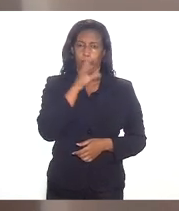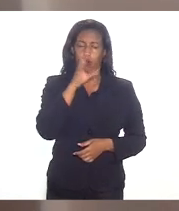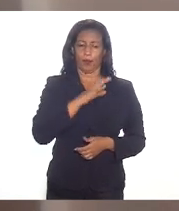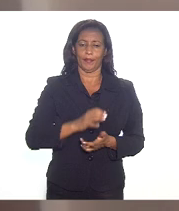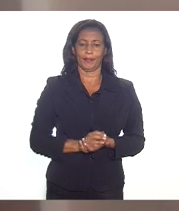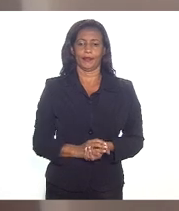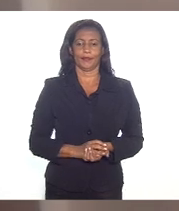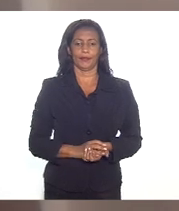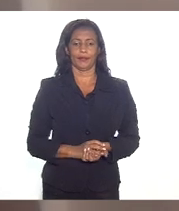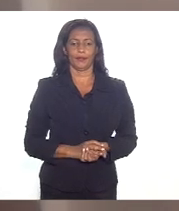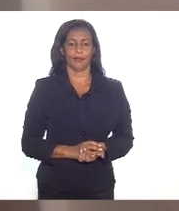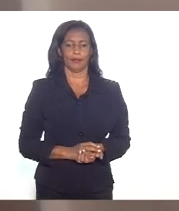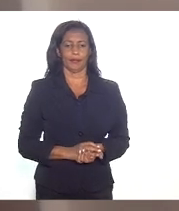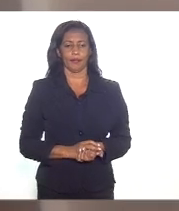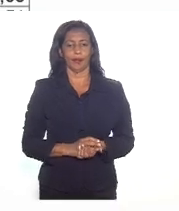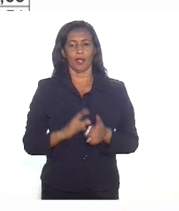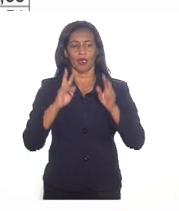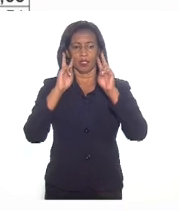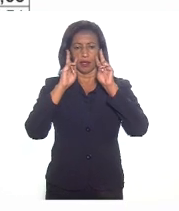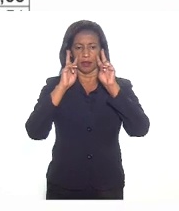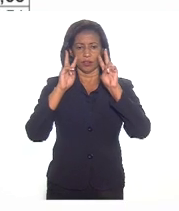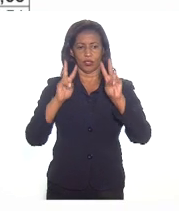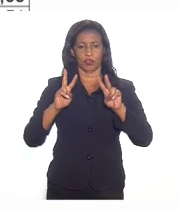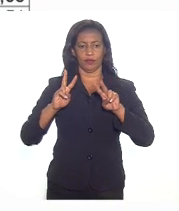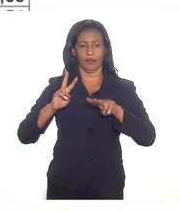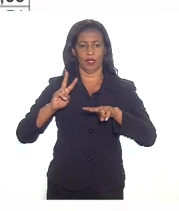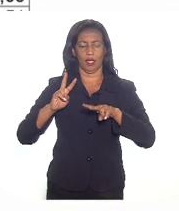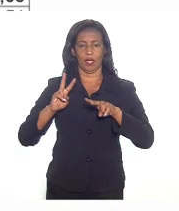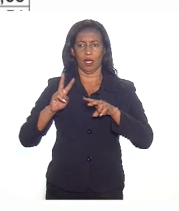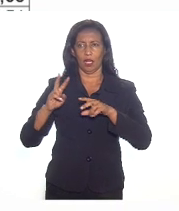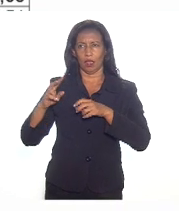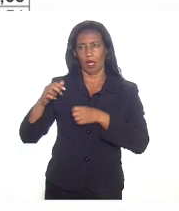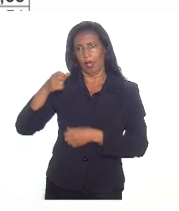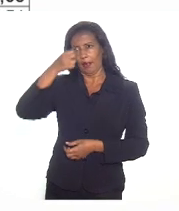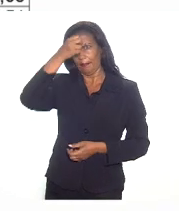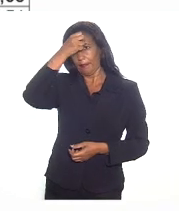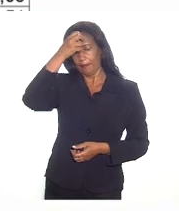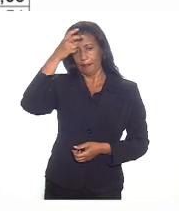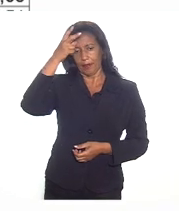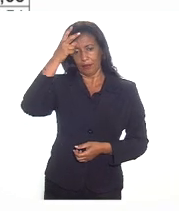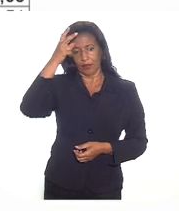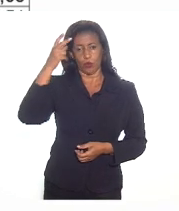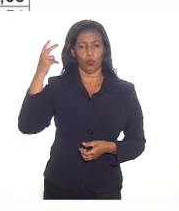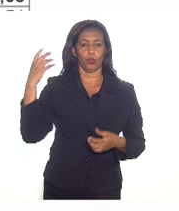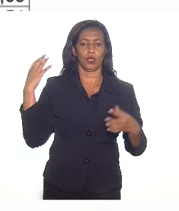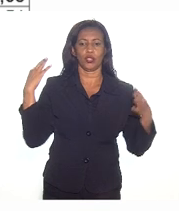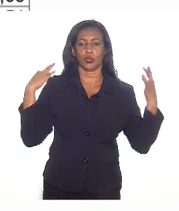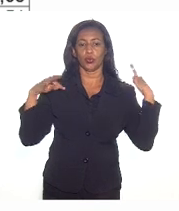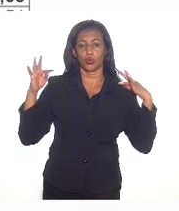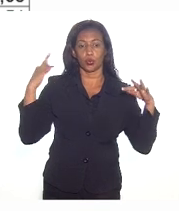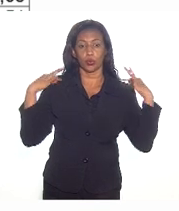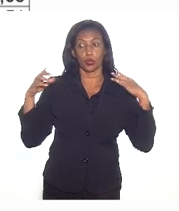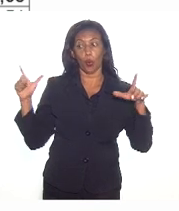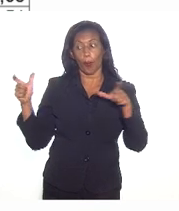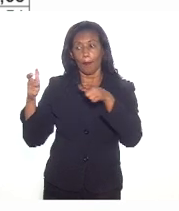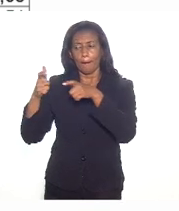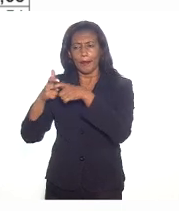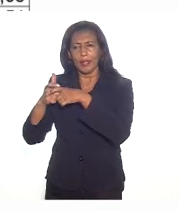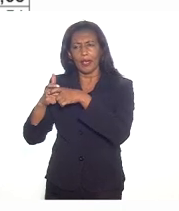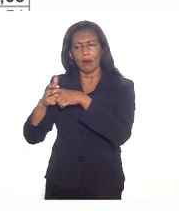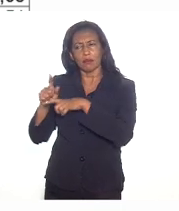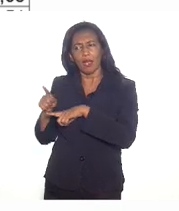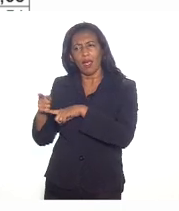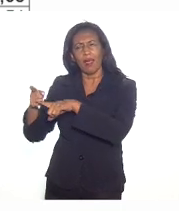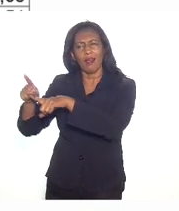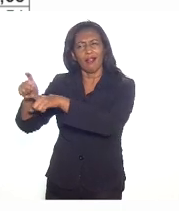necessitaram. A gente vê que os mais necessitados são municípios turísticos ou pequenos municípios do interior